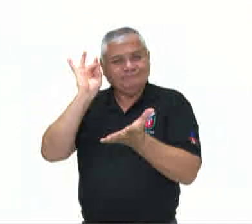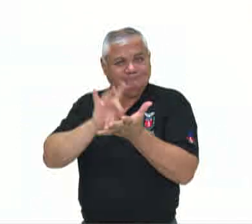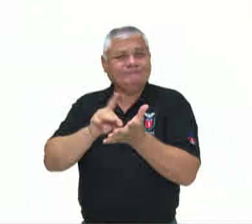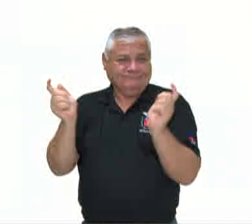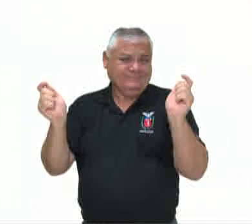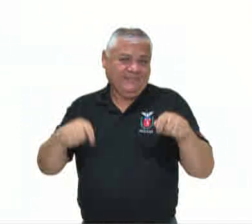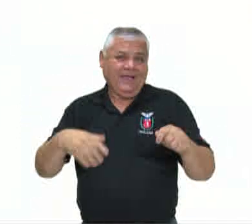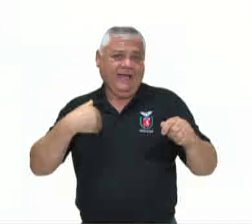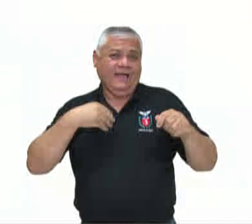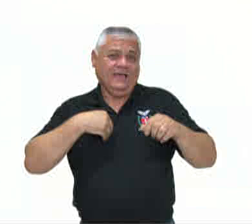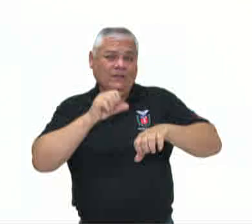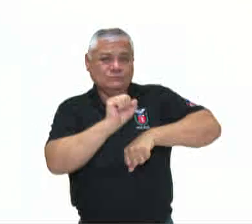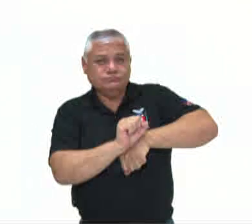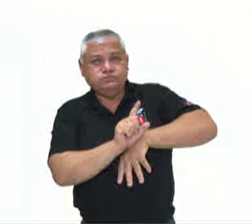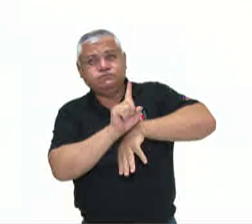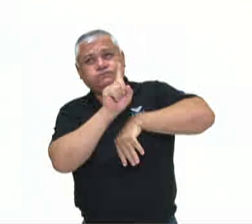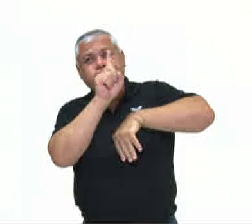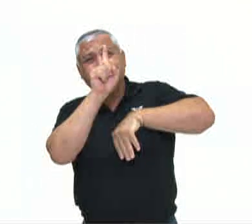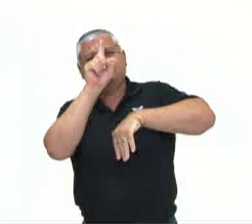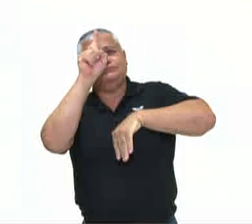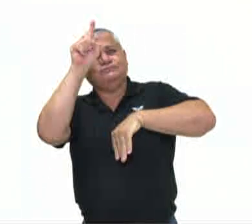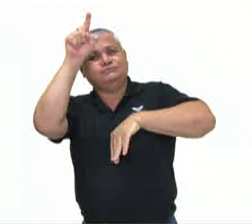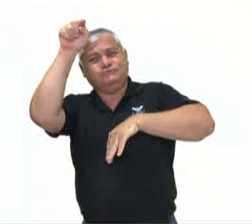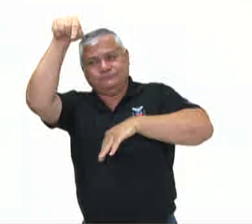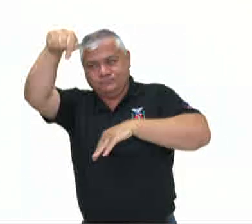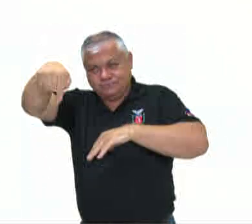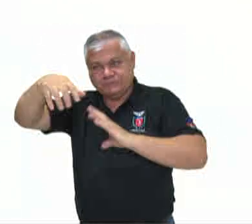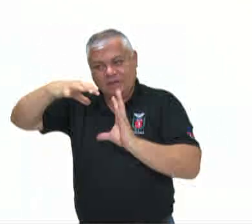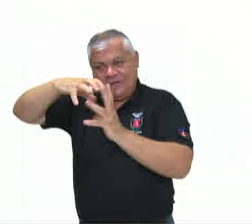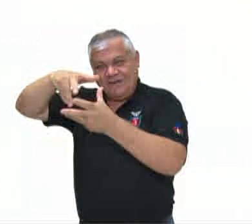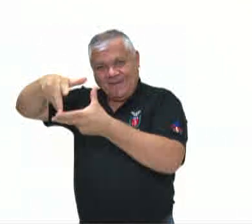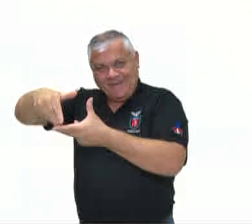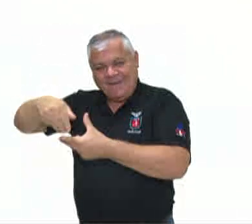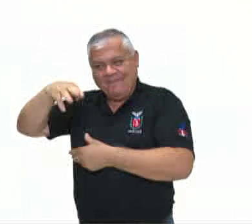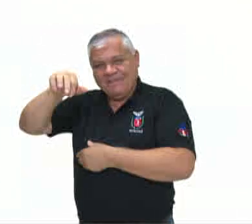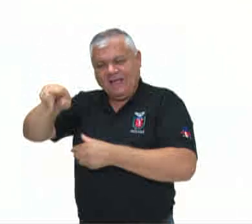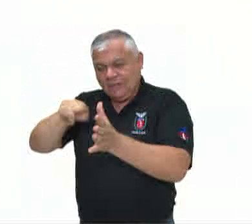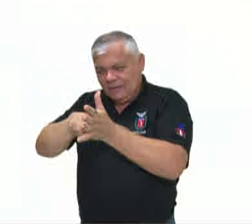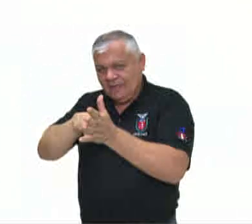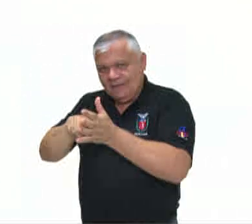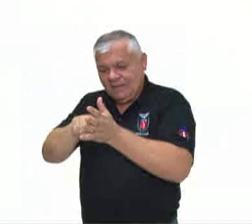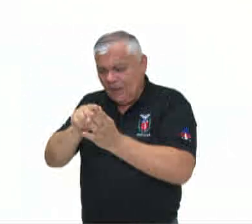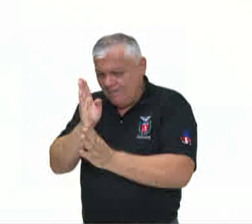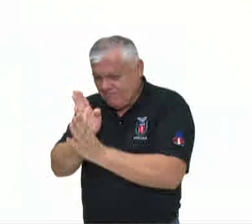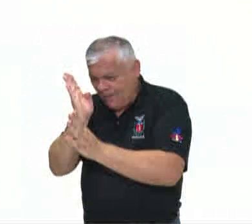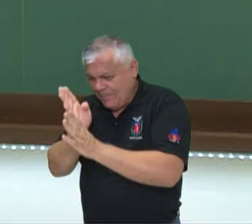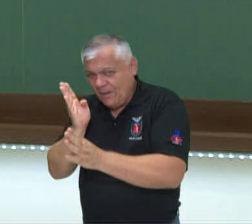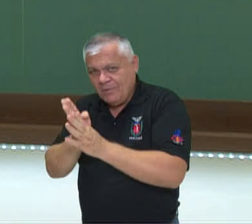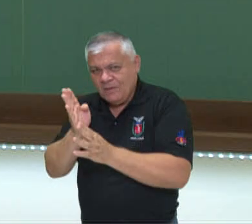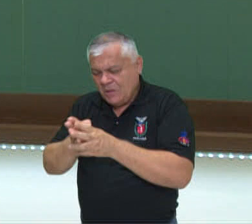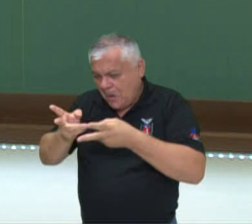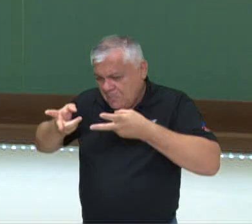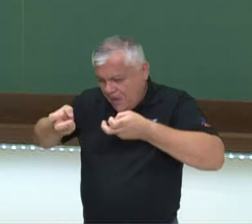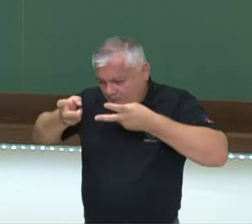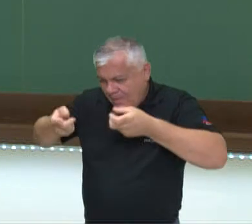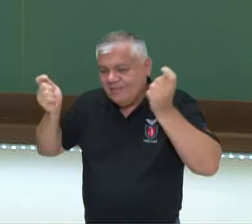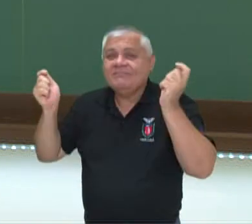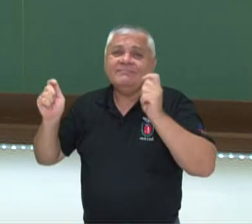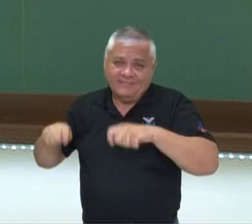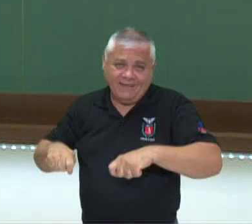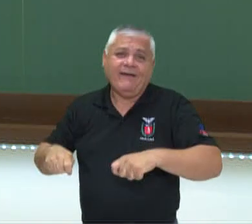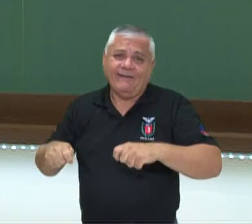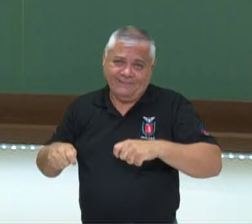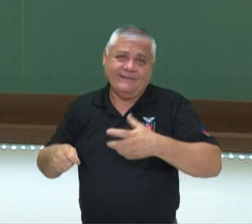critério. Posso realizar uma expedição a Marte a fim de constatar se é uma verdade. Então, ela é verificável. Claro que é